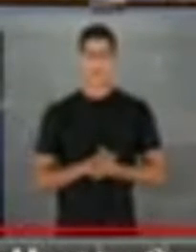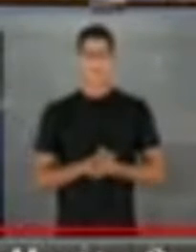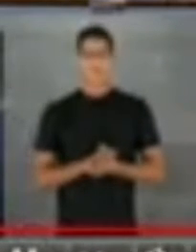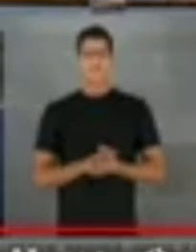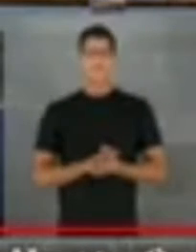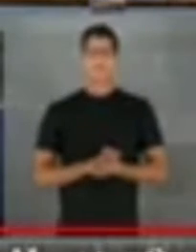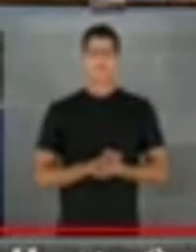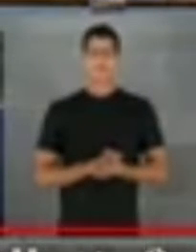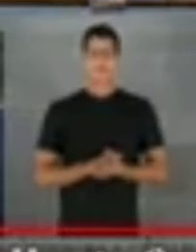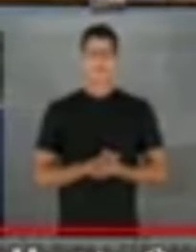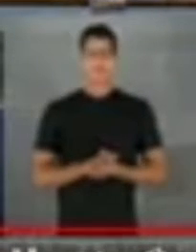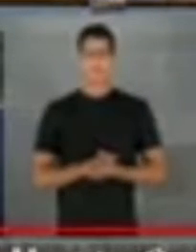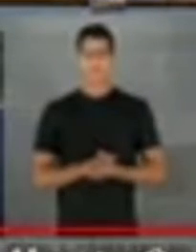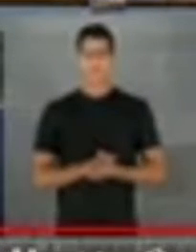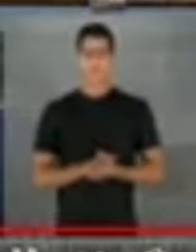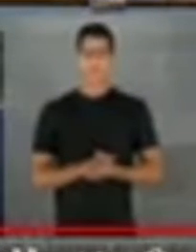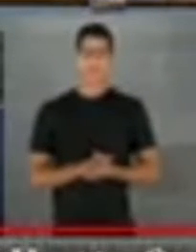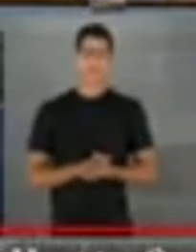Podia votar o Wizard, né?